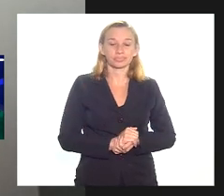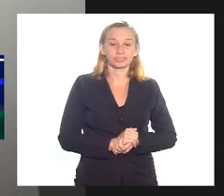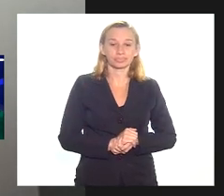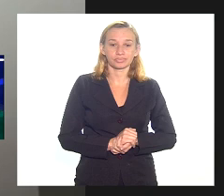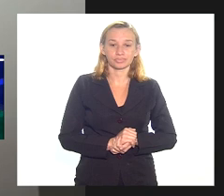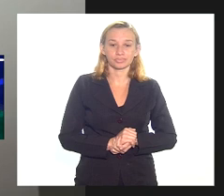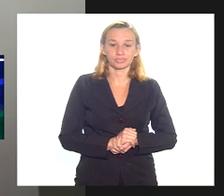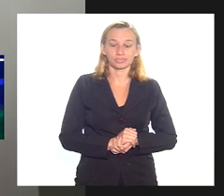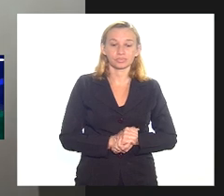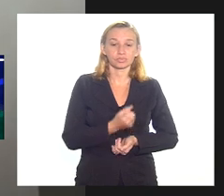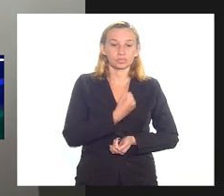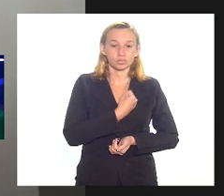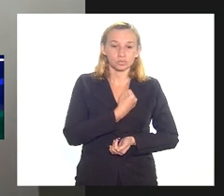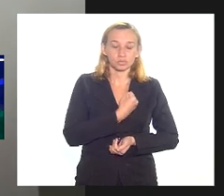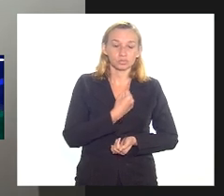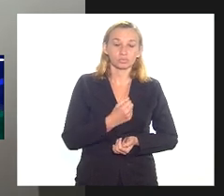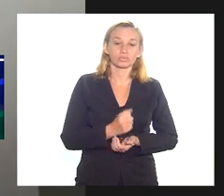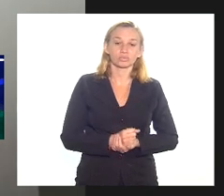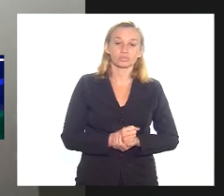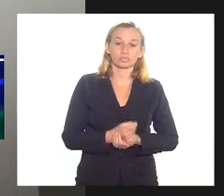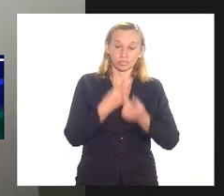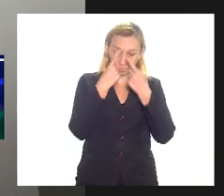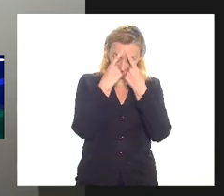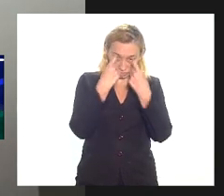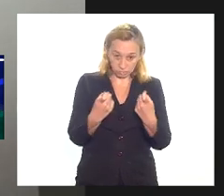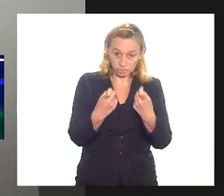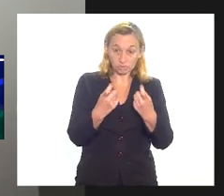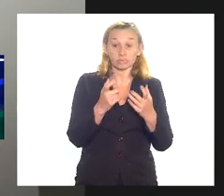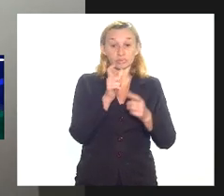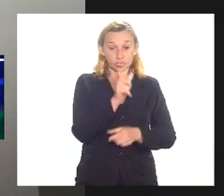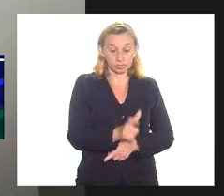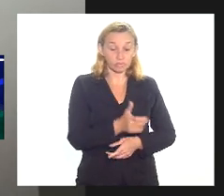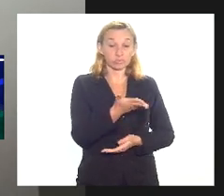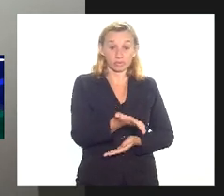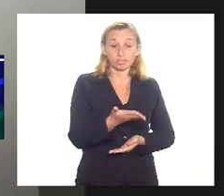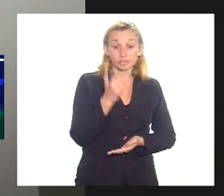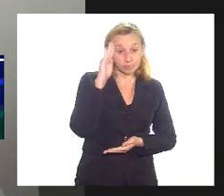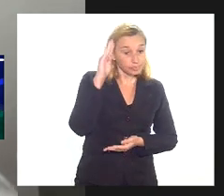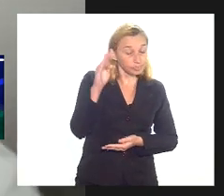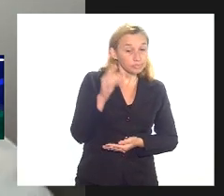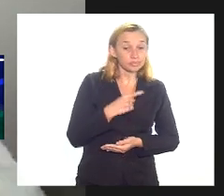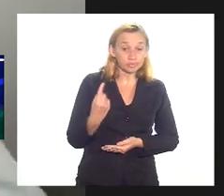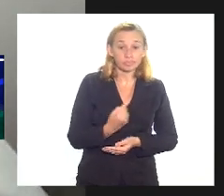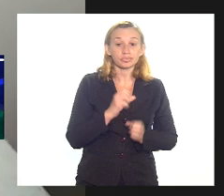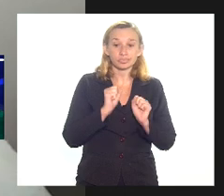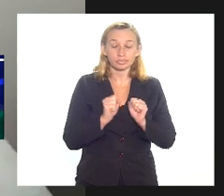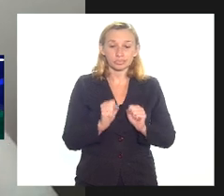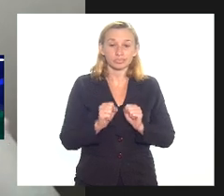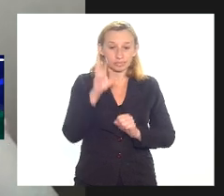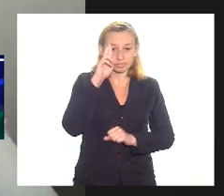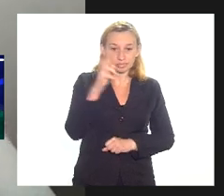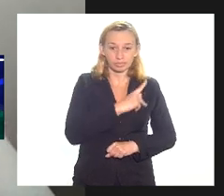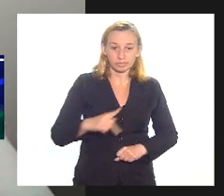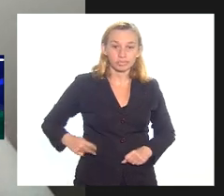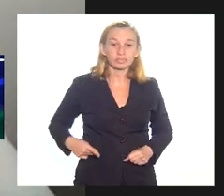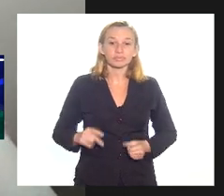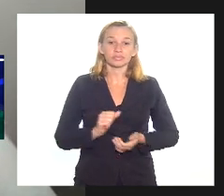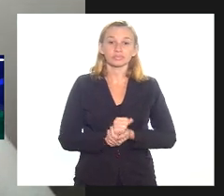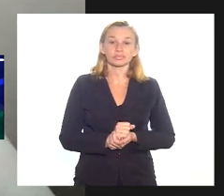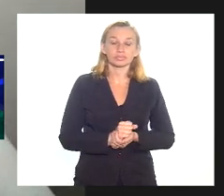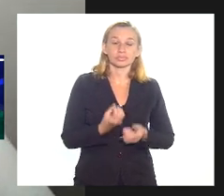o índice de violência dessa forma é fundamental para que a gente possa, senhor presidente,